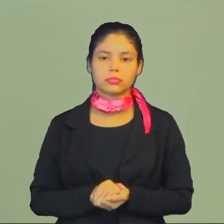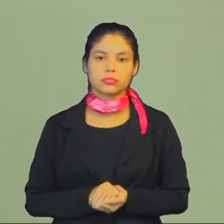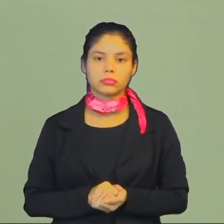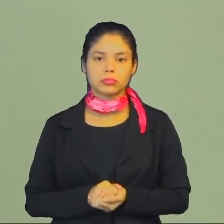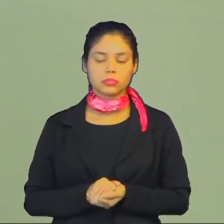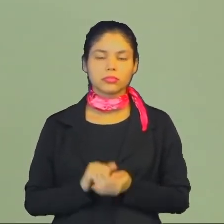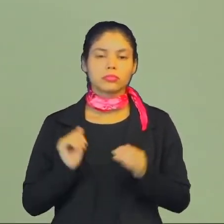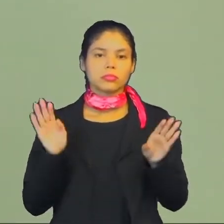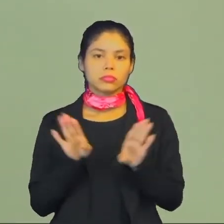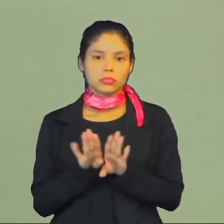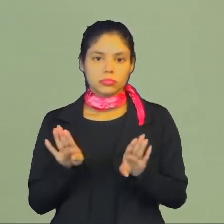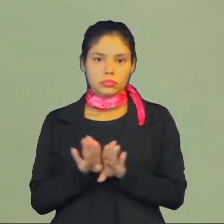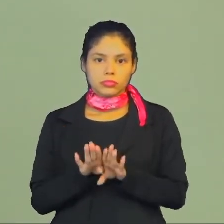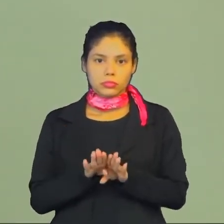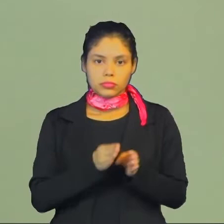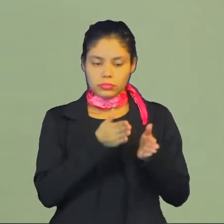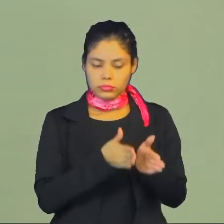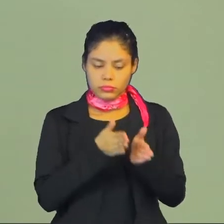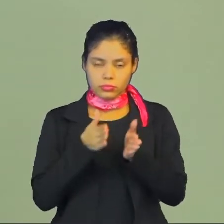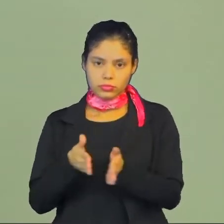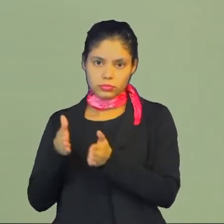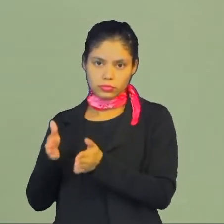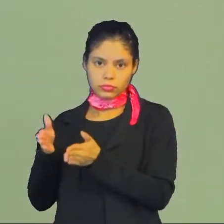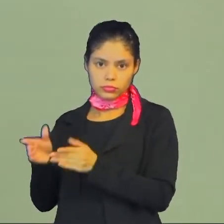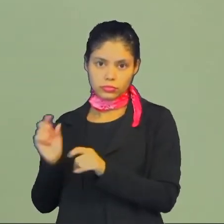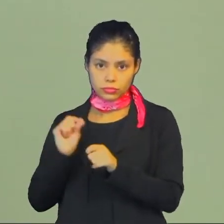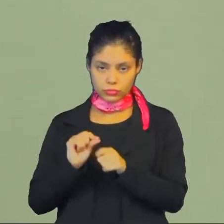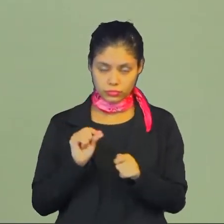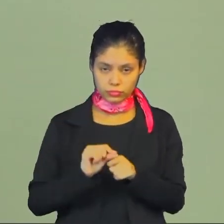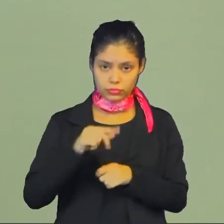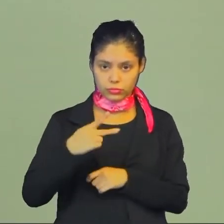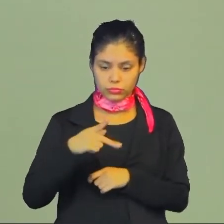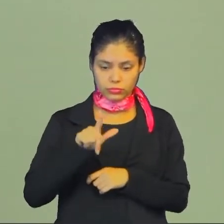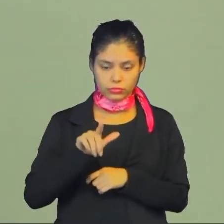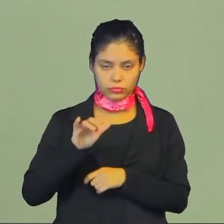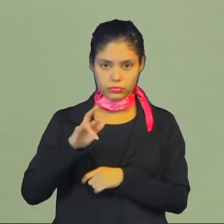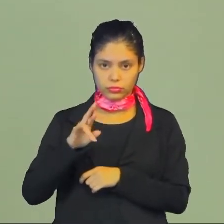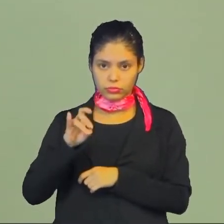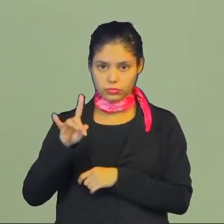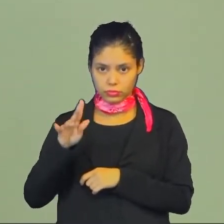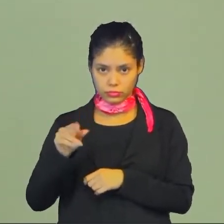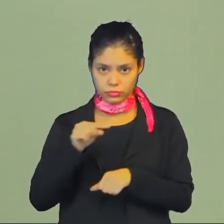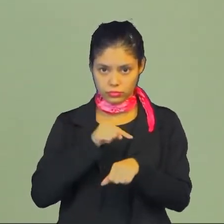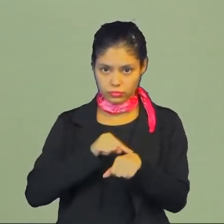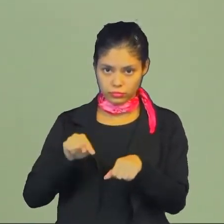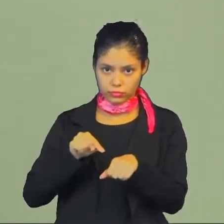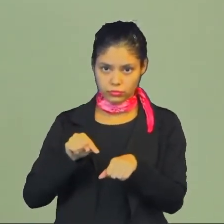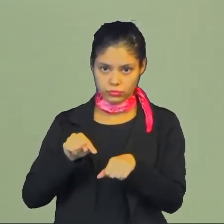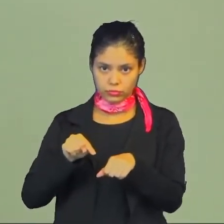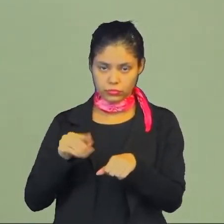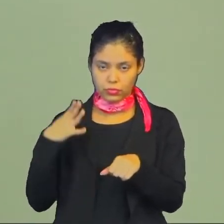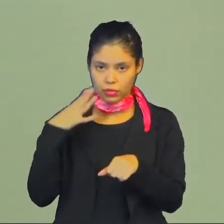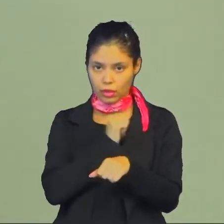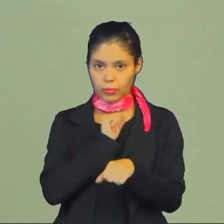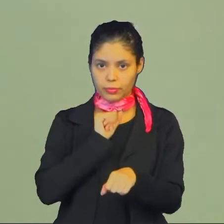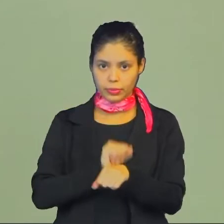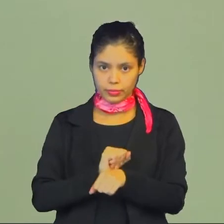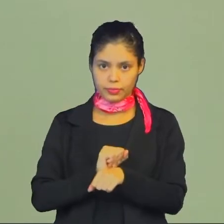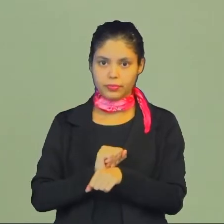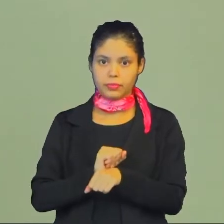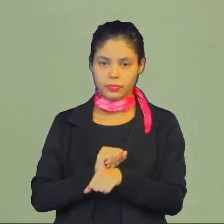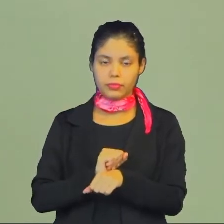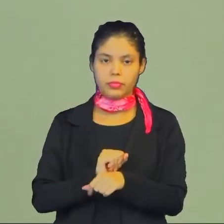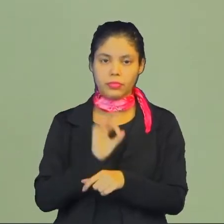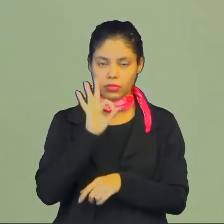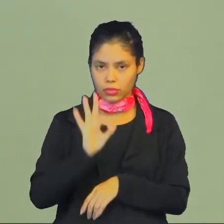digestório. E também o processo de coagulação do sangue, que é feito pelas plaquetas, né? Quando você se corta, esse sangue ele tem que coagular, que é a maneira